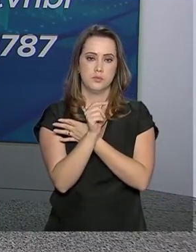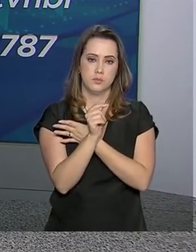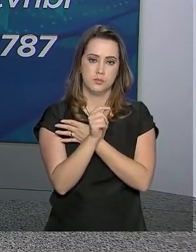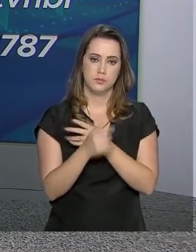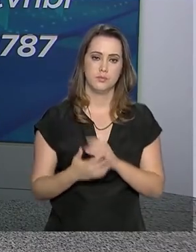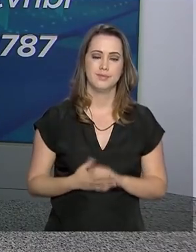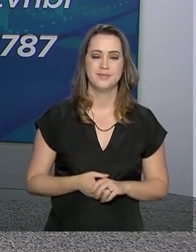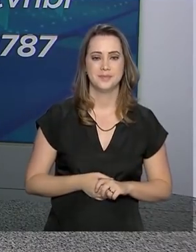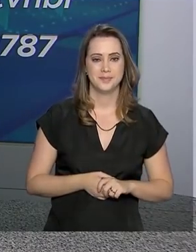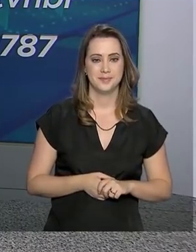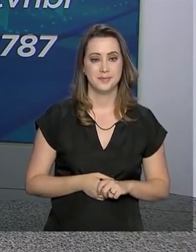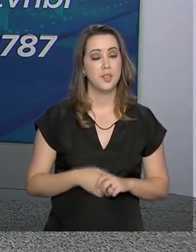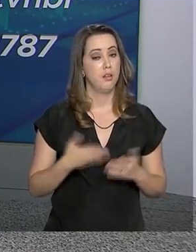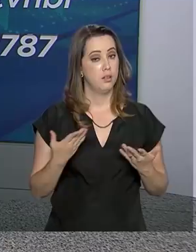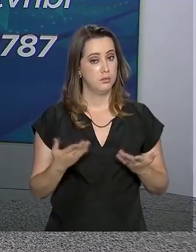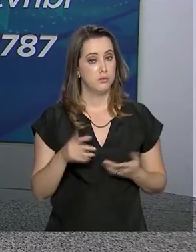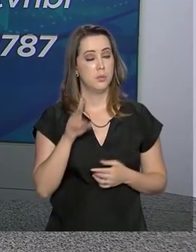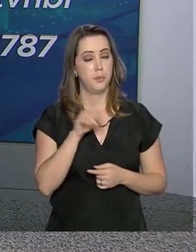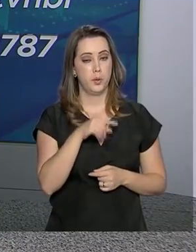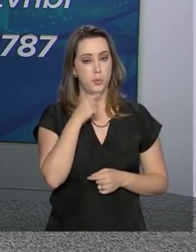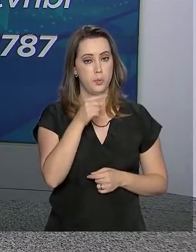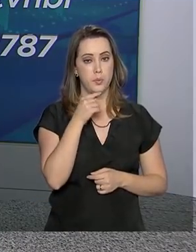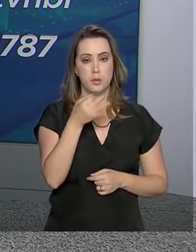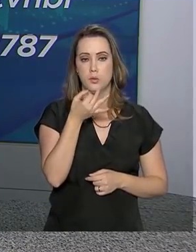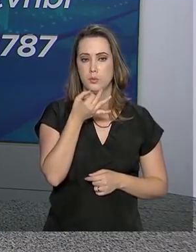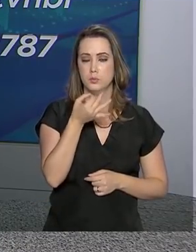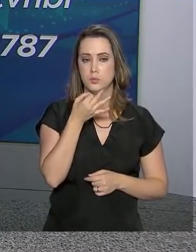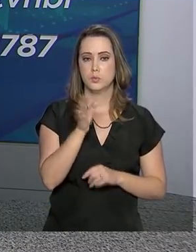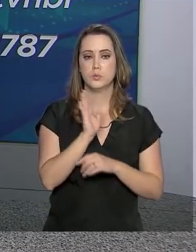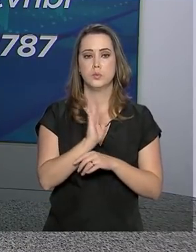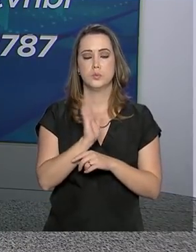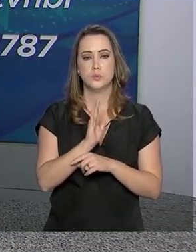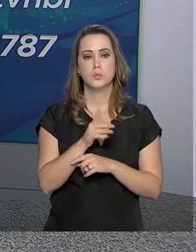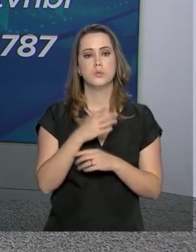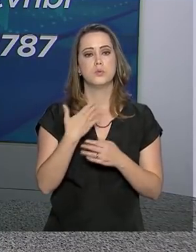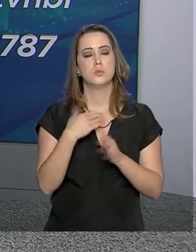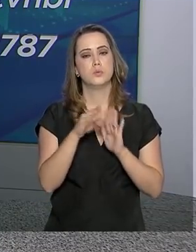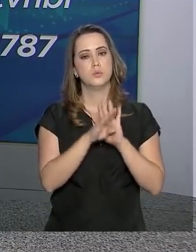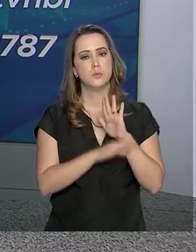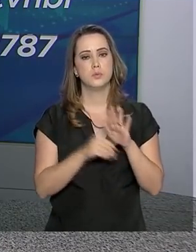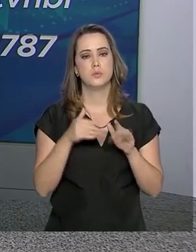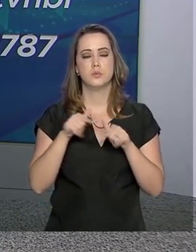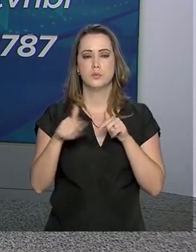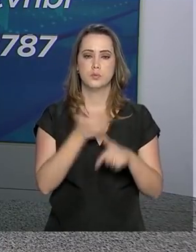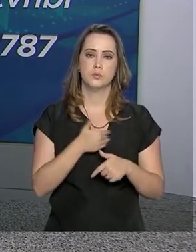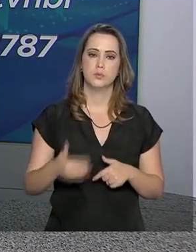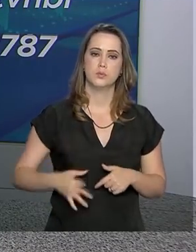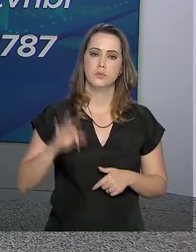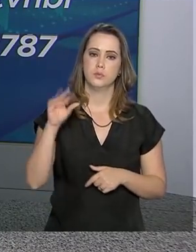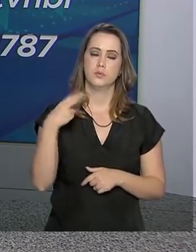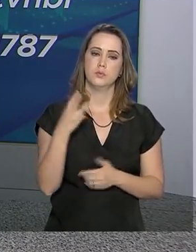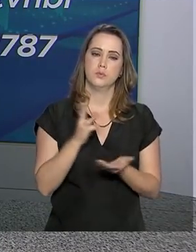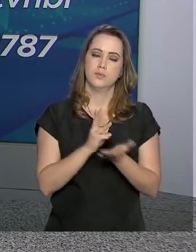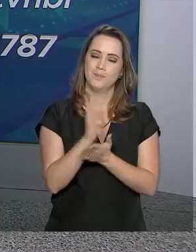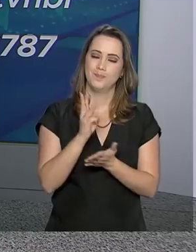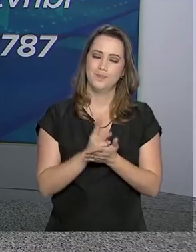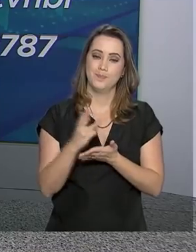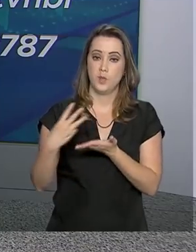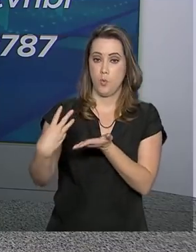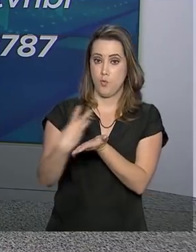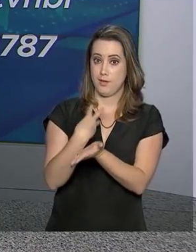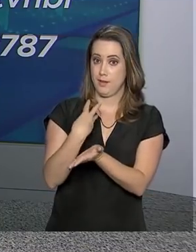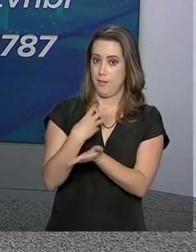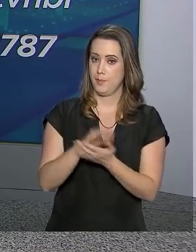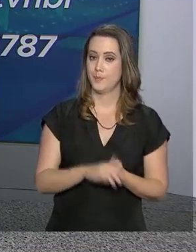nosso perfil no Twitter e você pode ainda mandar sugestões, reportagens e dúvidas sobre programas e ações do Governo Federal para o nosso